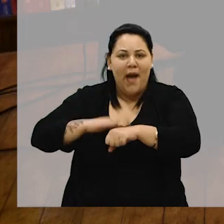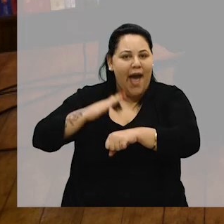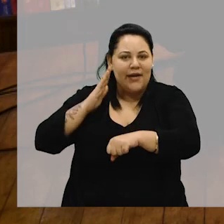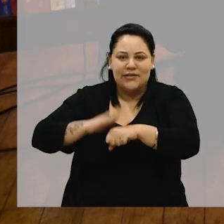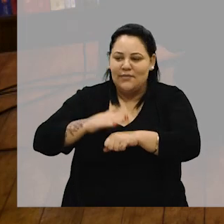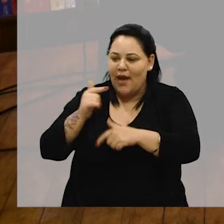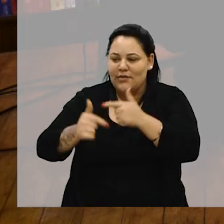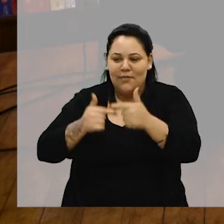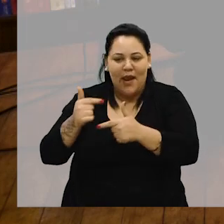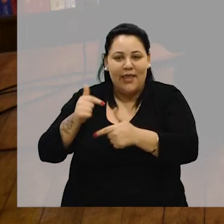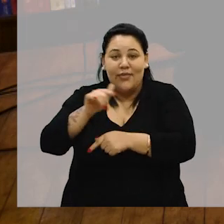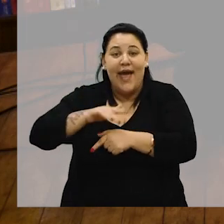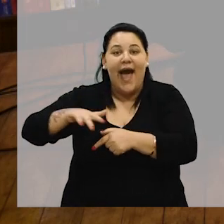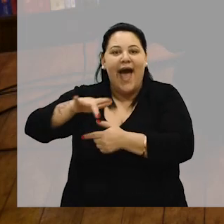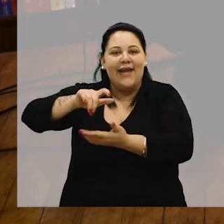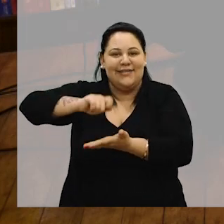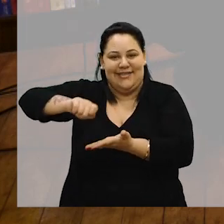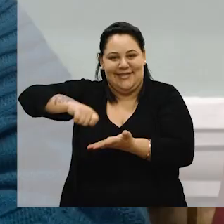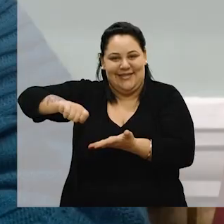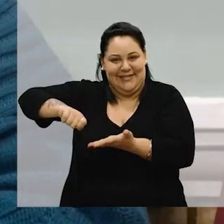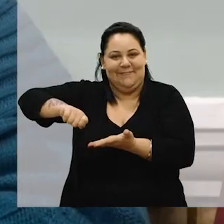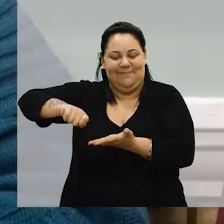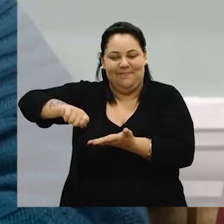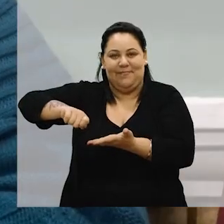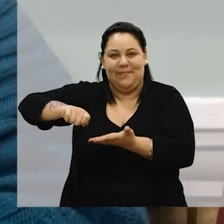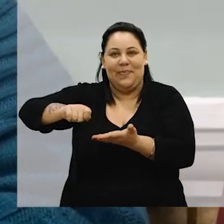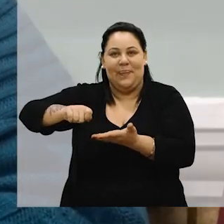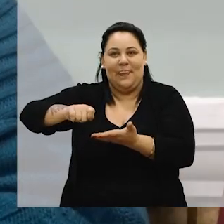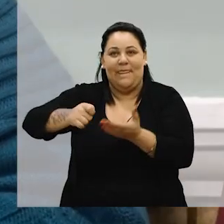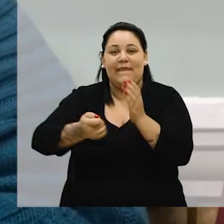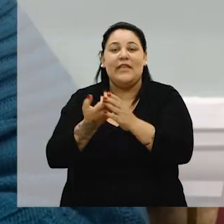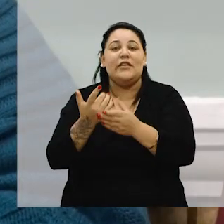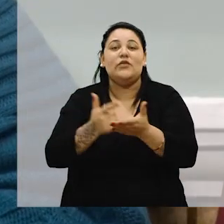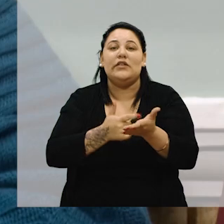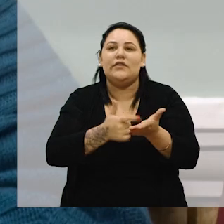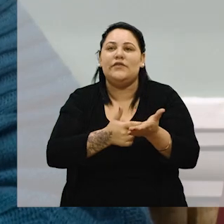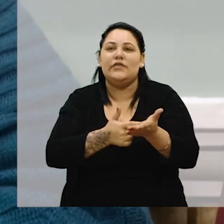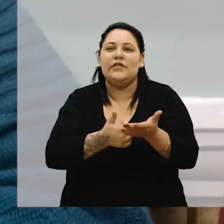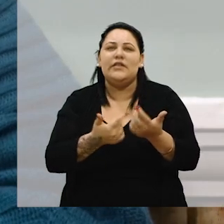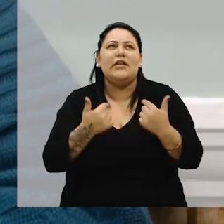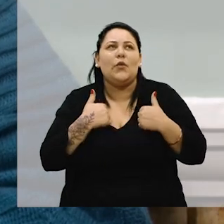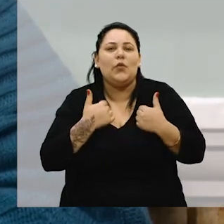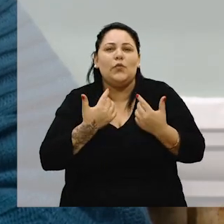atuantes na escrita. E